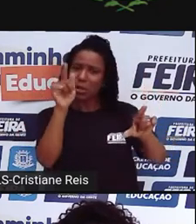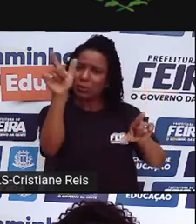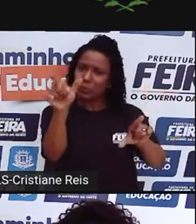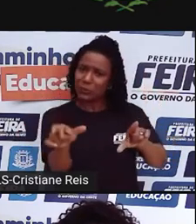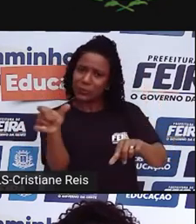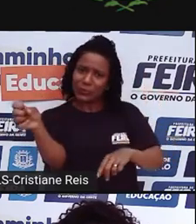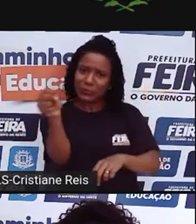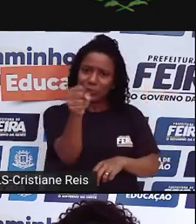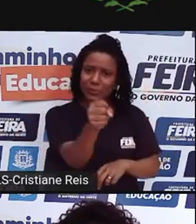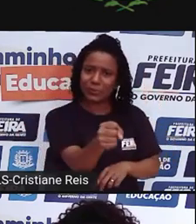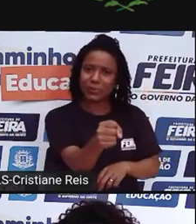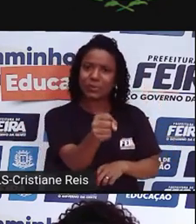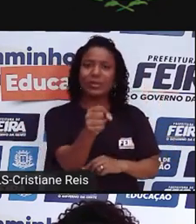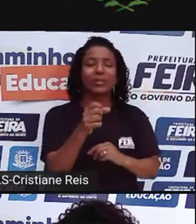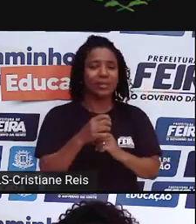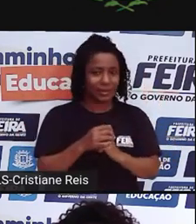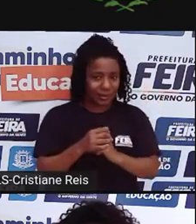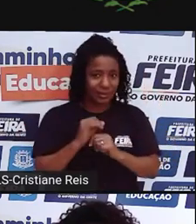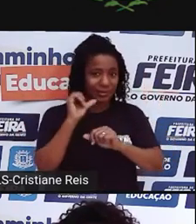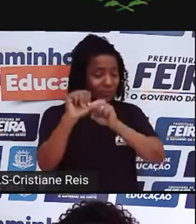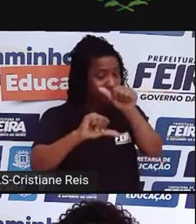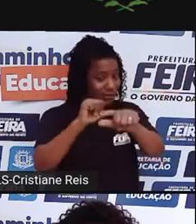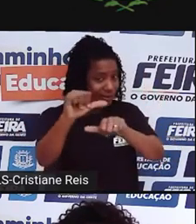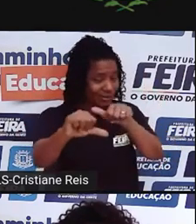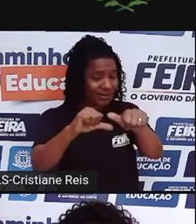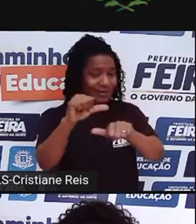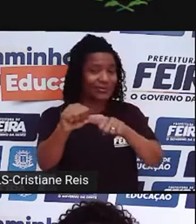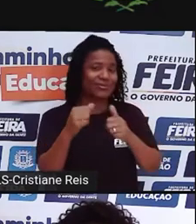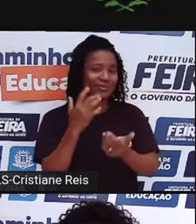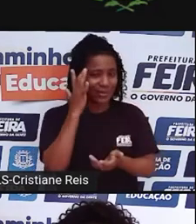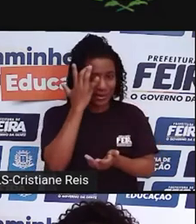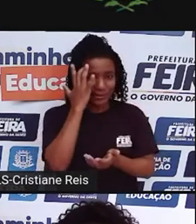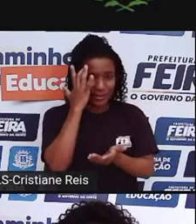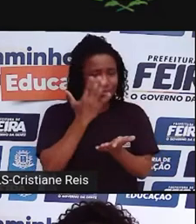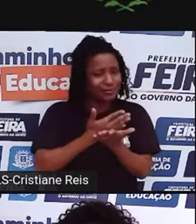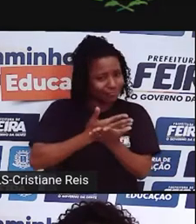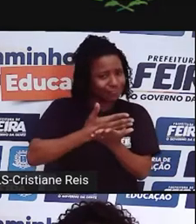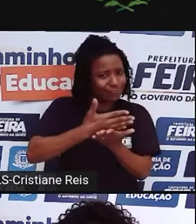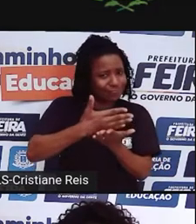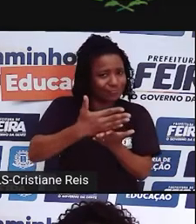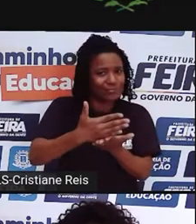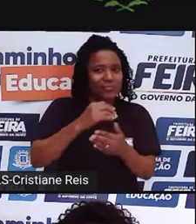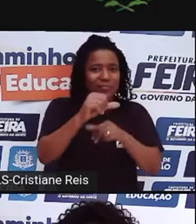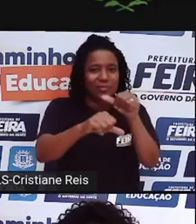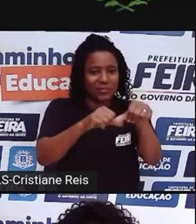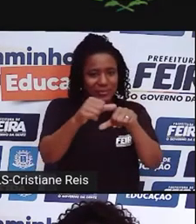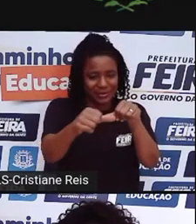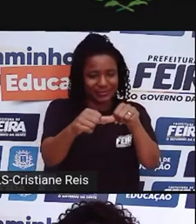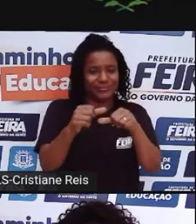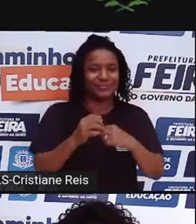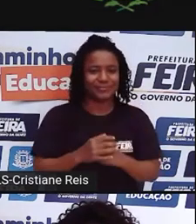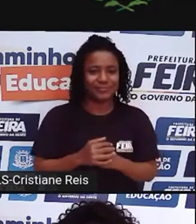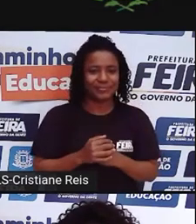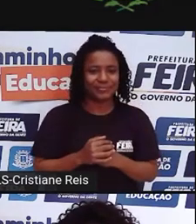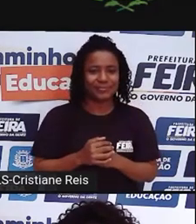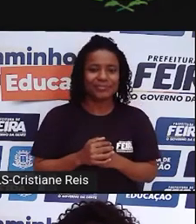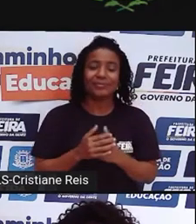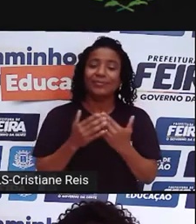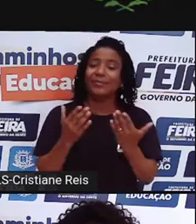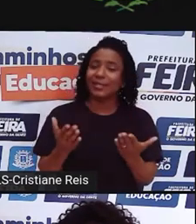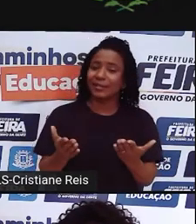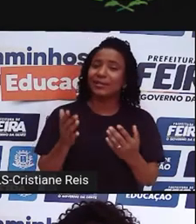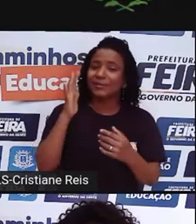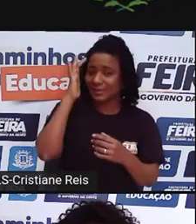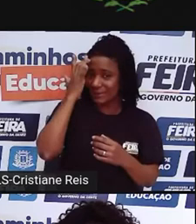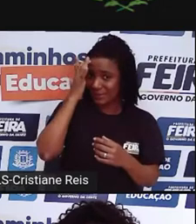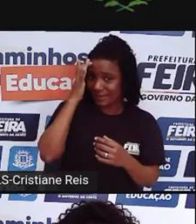não é nada, né? Mas eu acho que a gente está começando aí no caminho certo. Qual a importância, principalmente